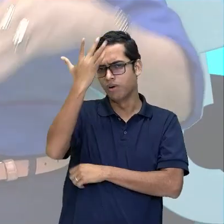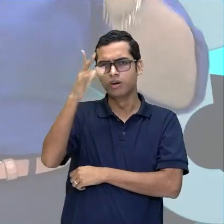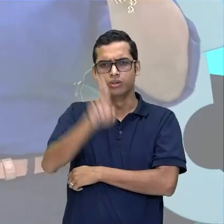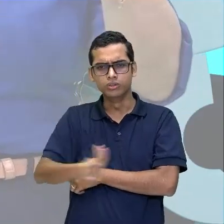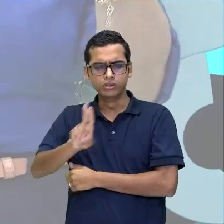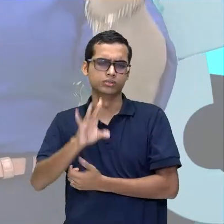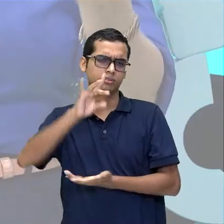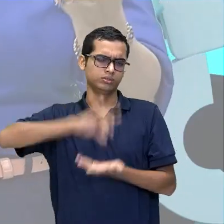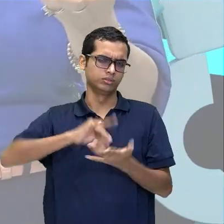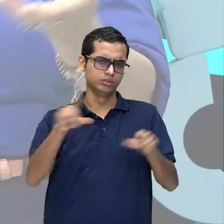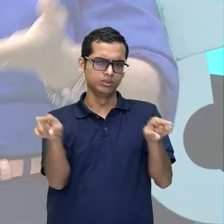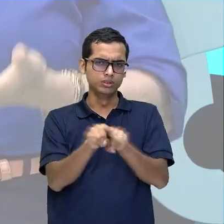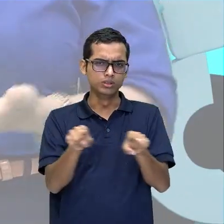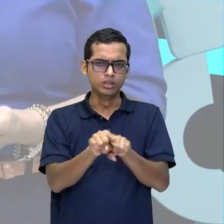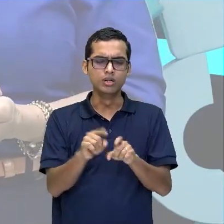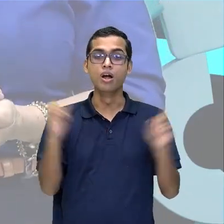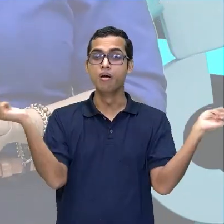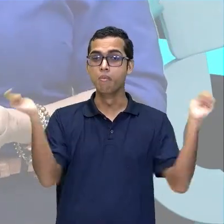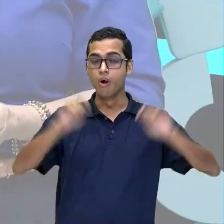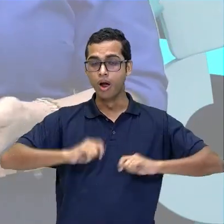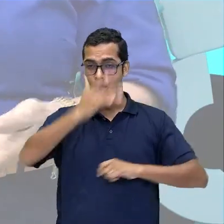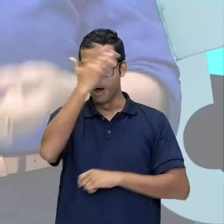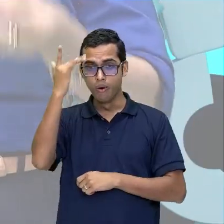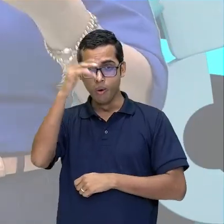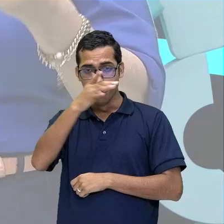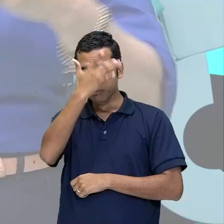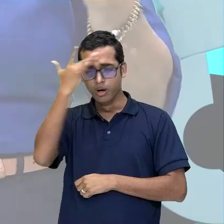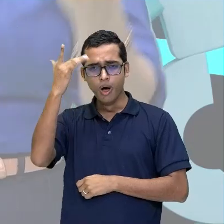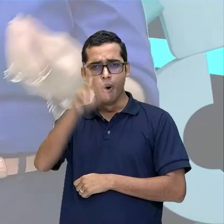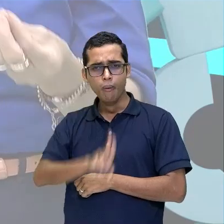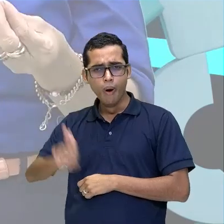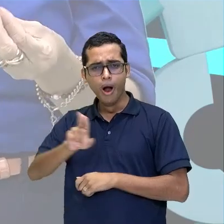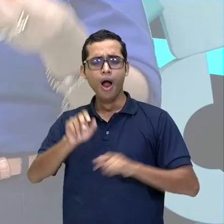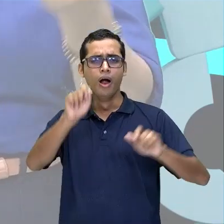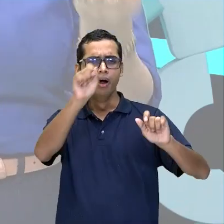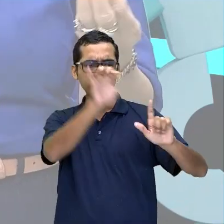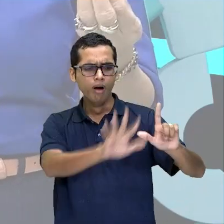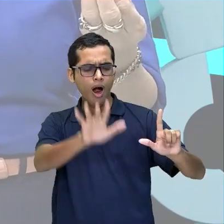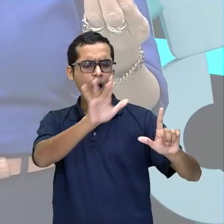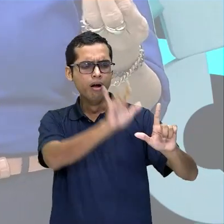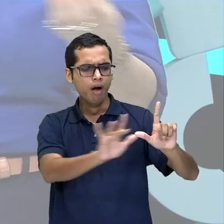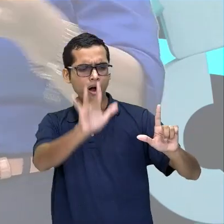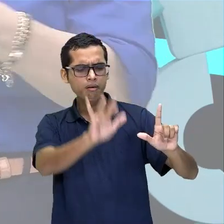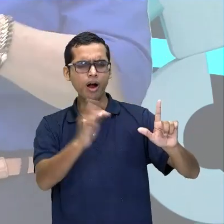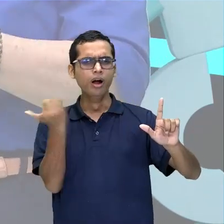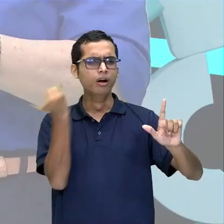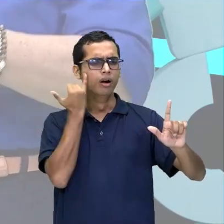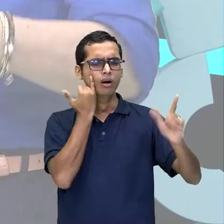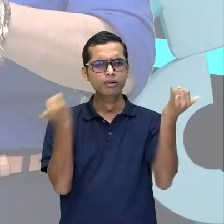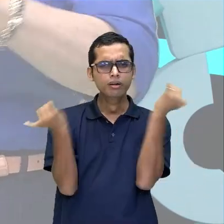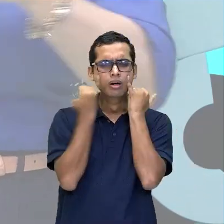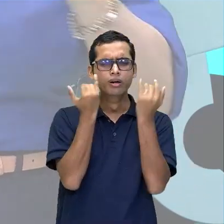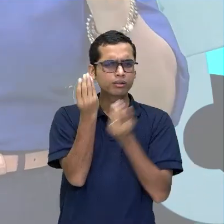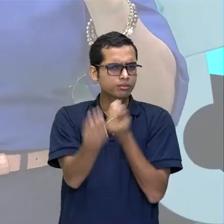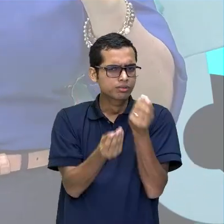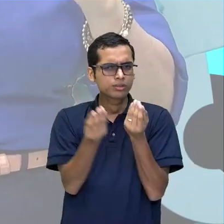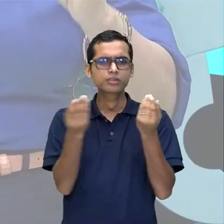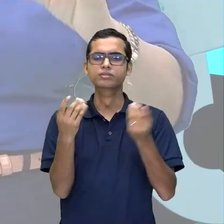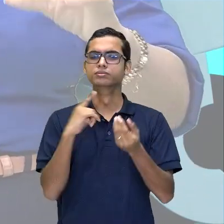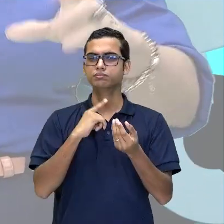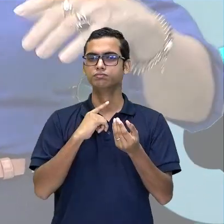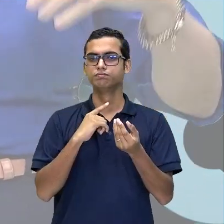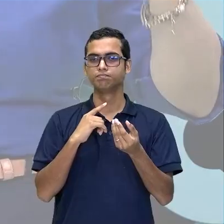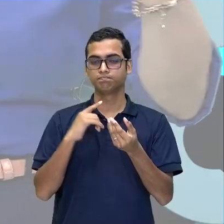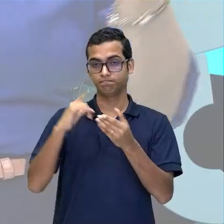de usar e permitir aos usuários que acessem as informações de forma